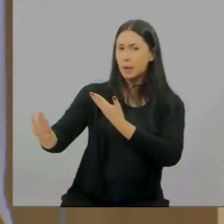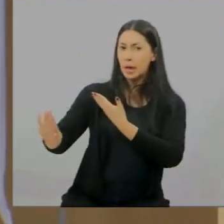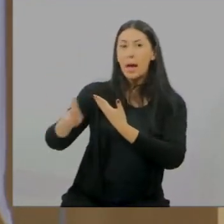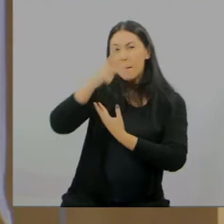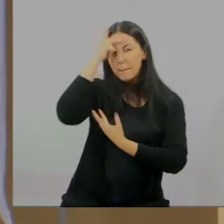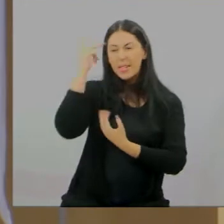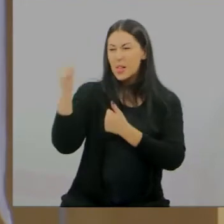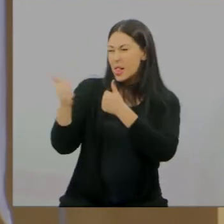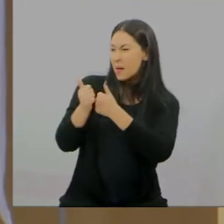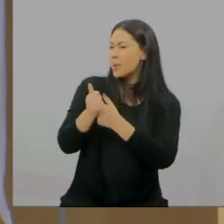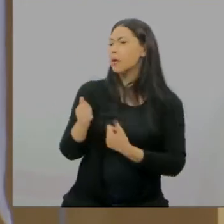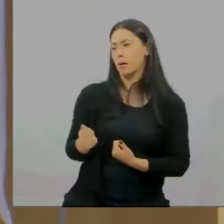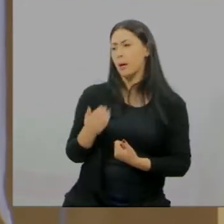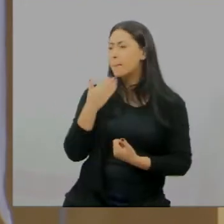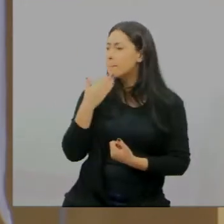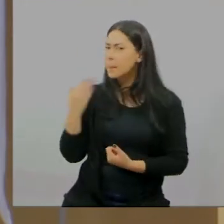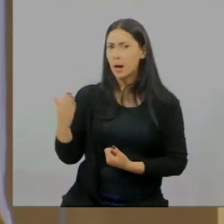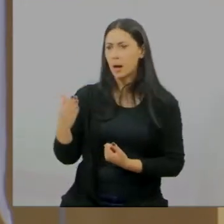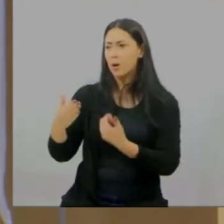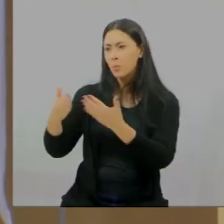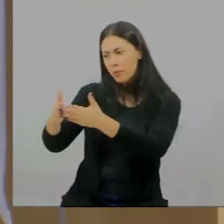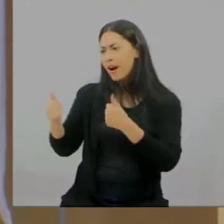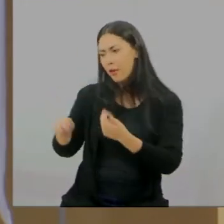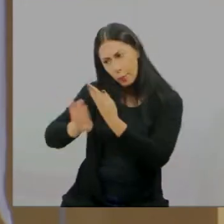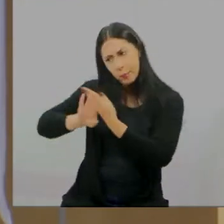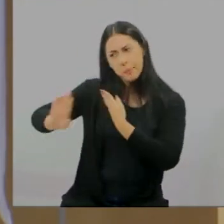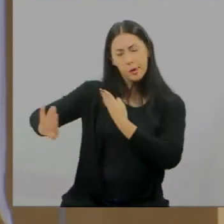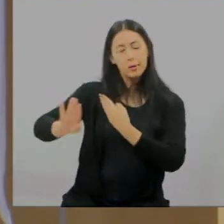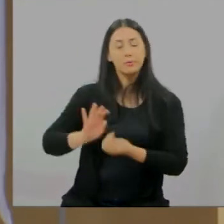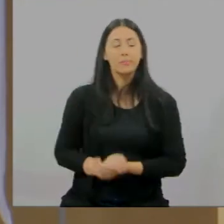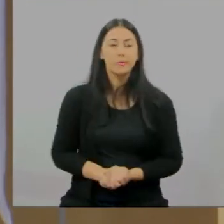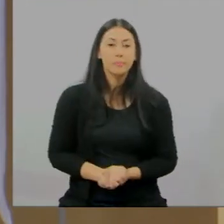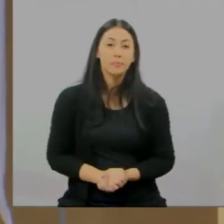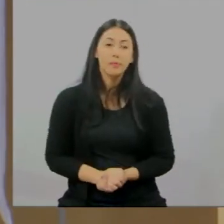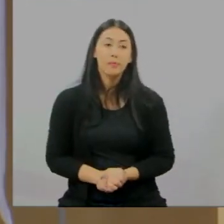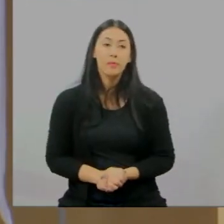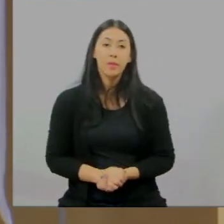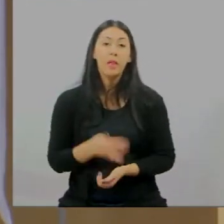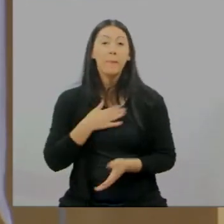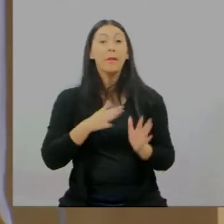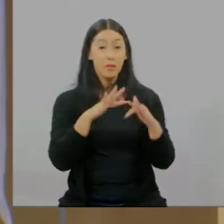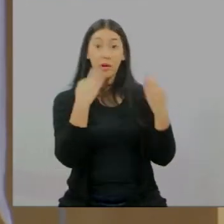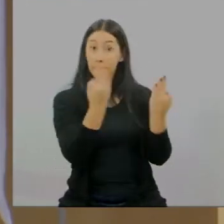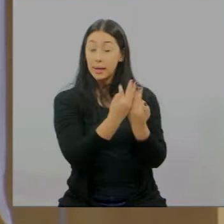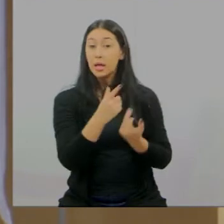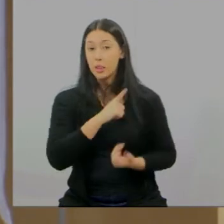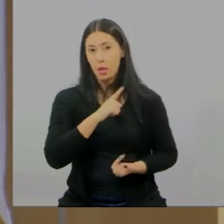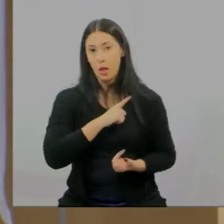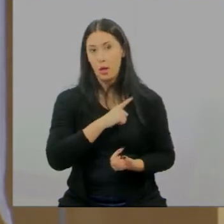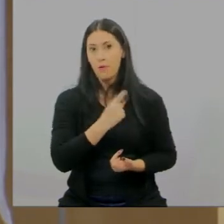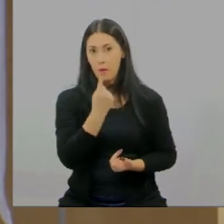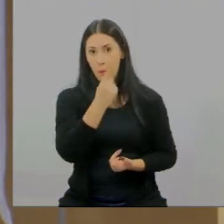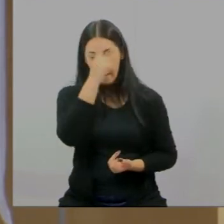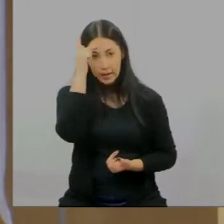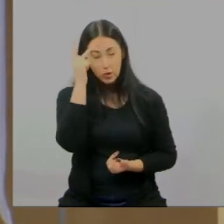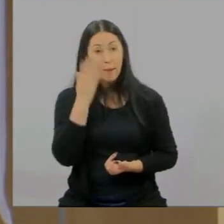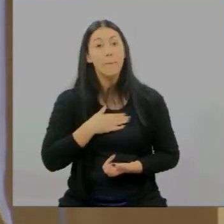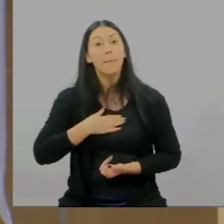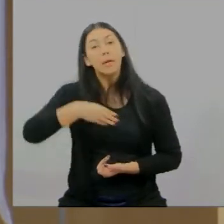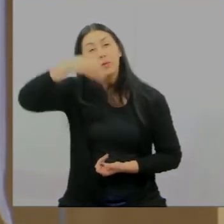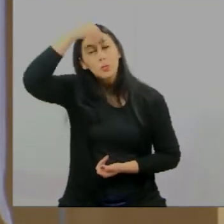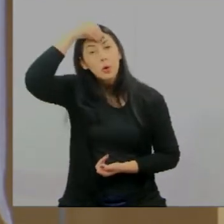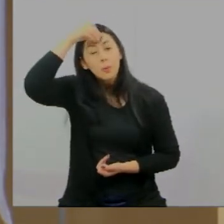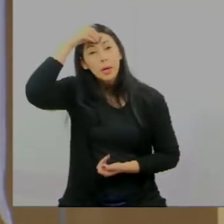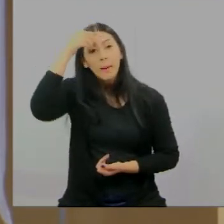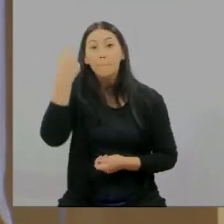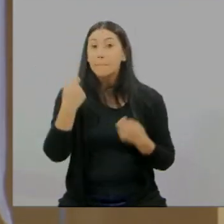que não usa máscara. Cobre. Eu tive um caso de Covid na minha família. A minha sobrinha ficou em